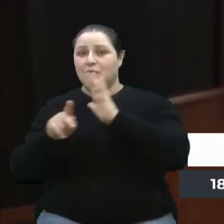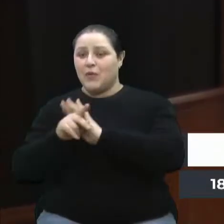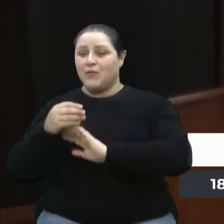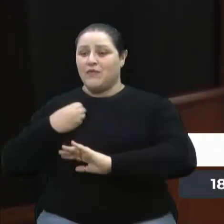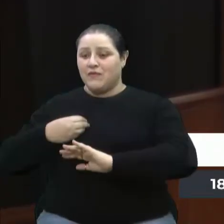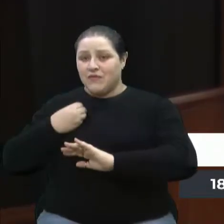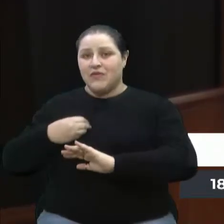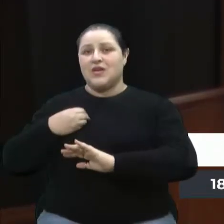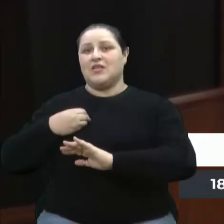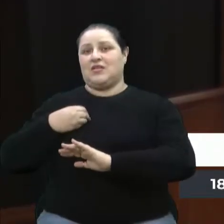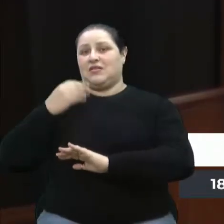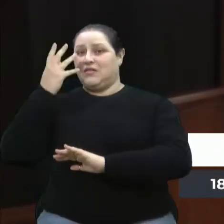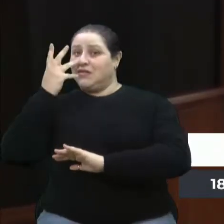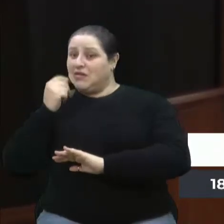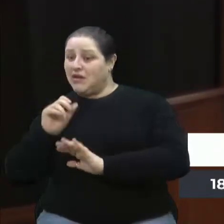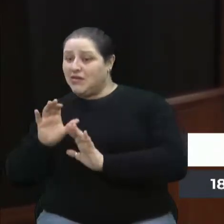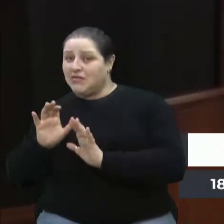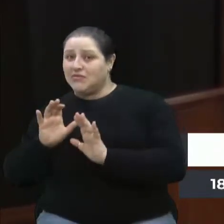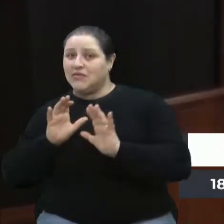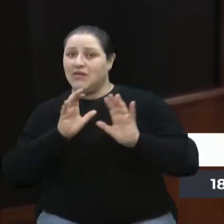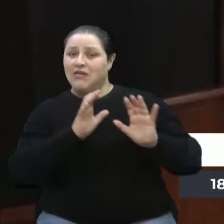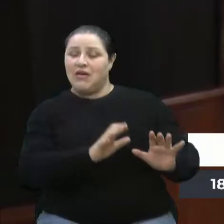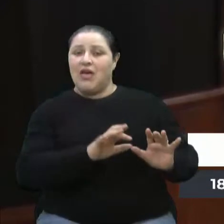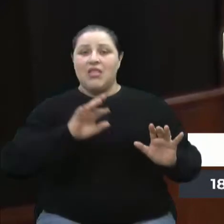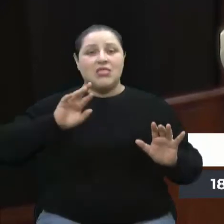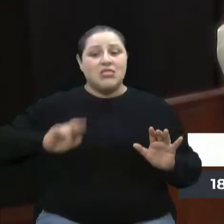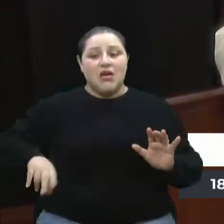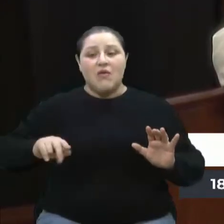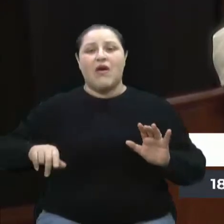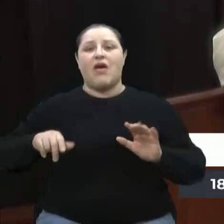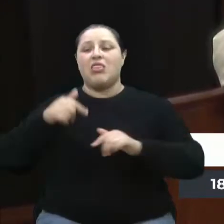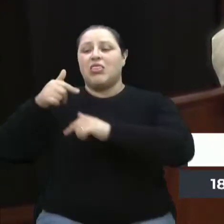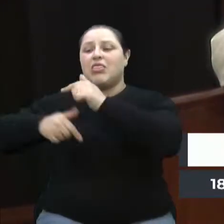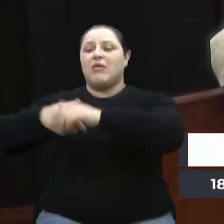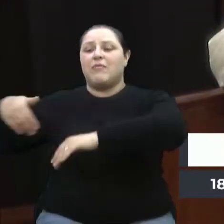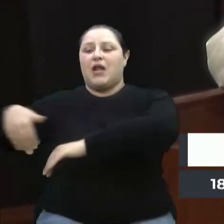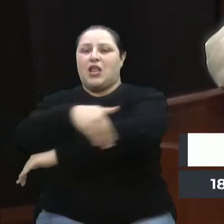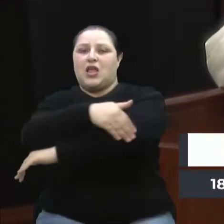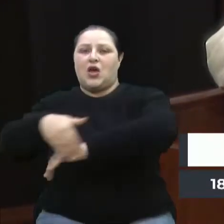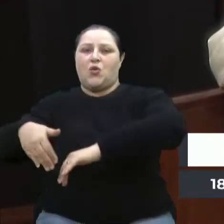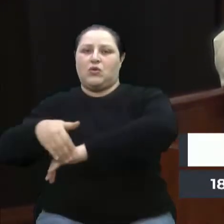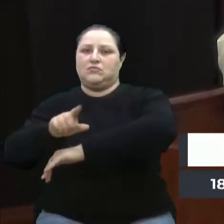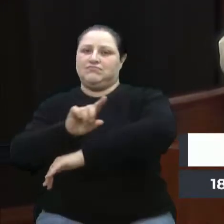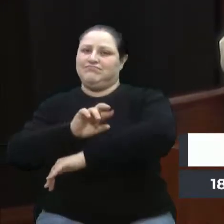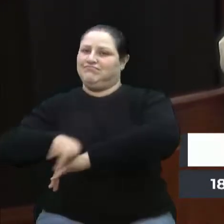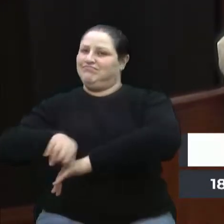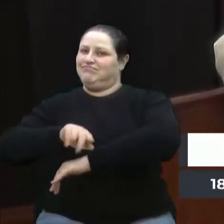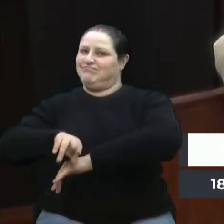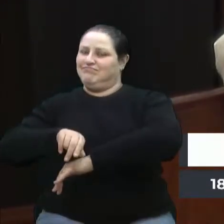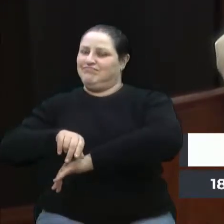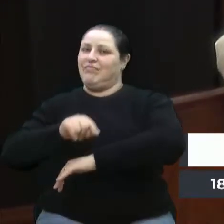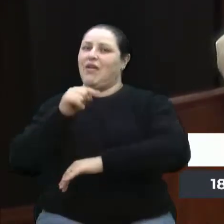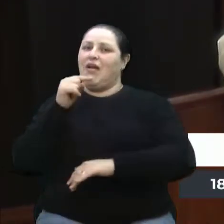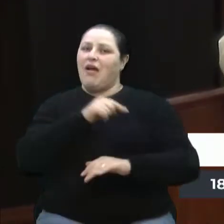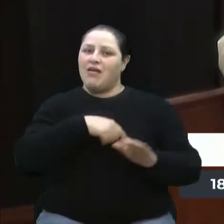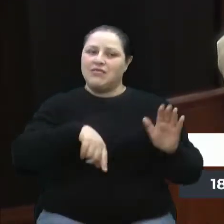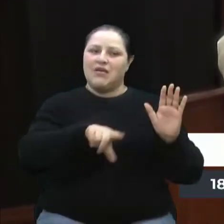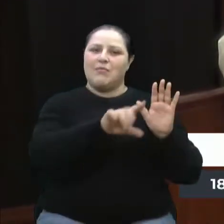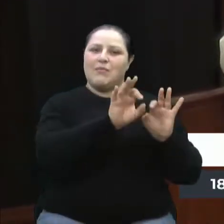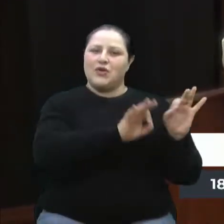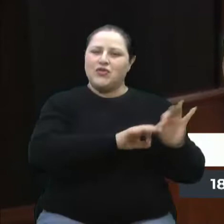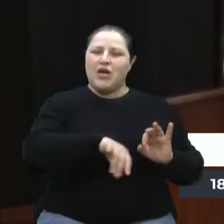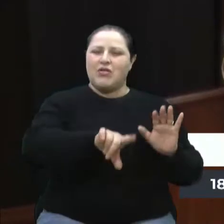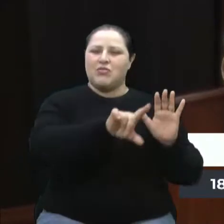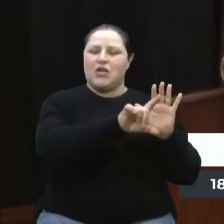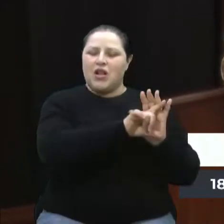nas ruas trabalhando. Esse projeto, esse programa, essa lei, permite que jovens e